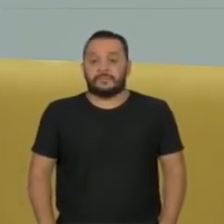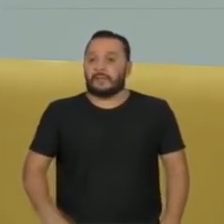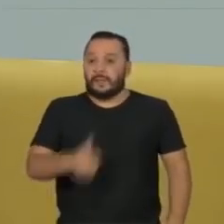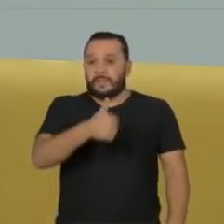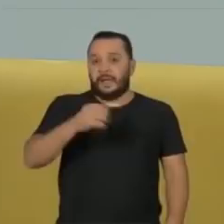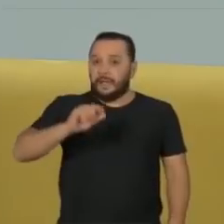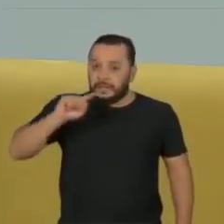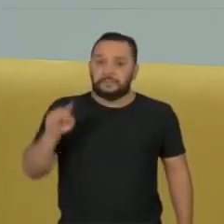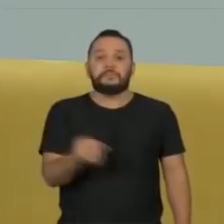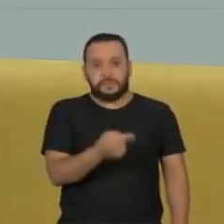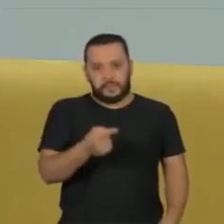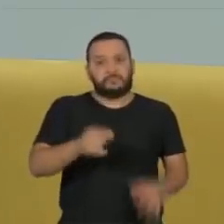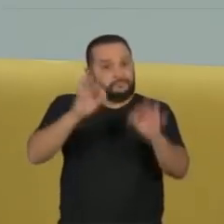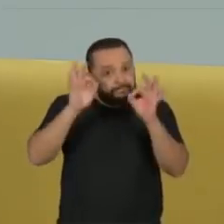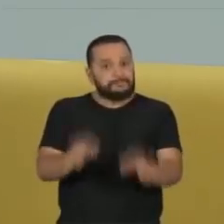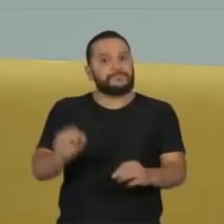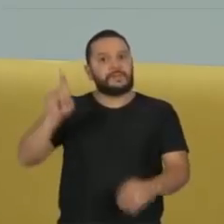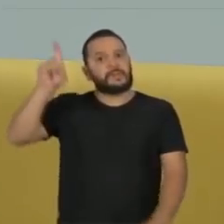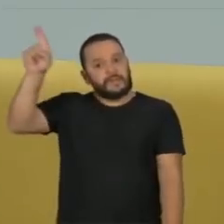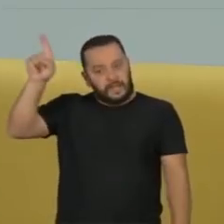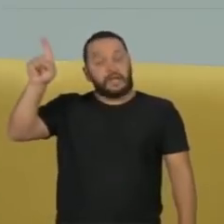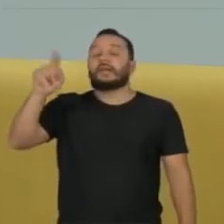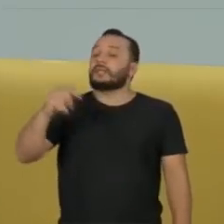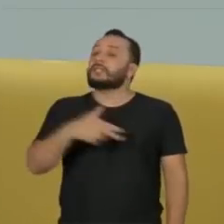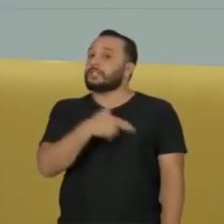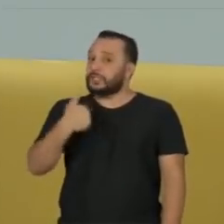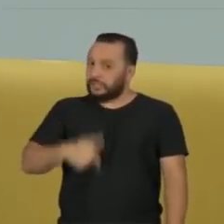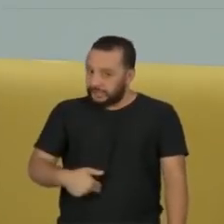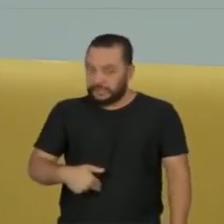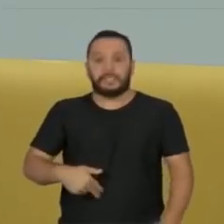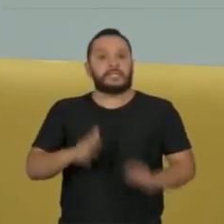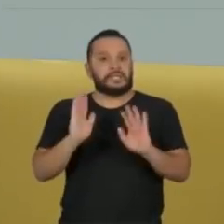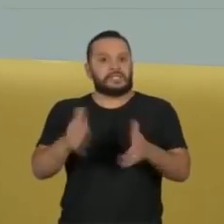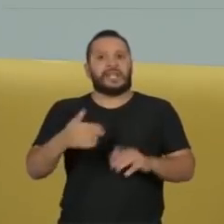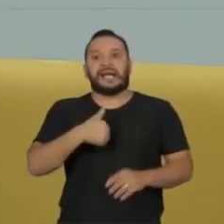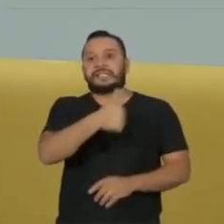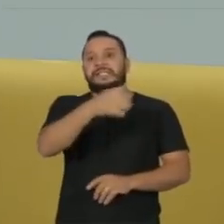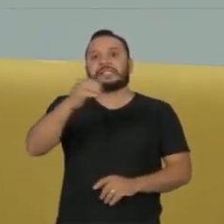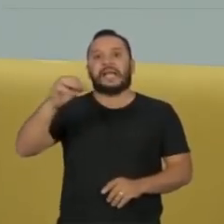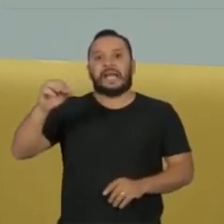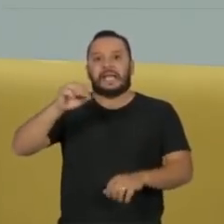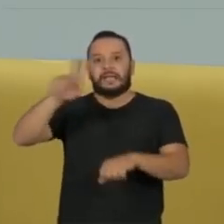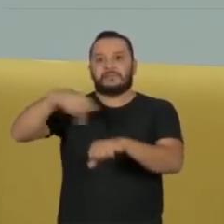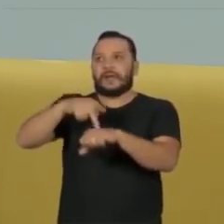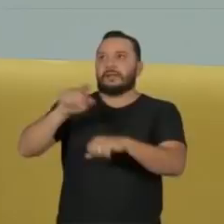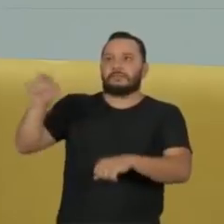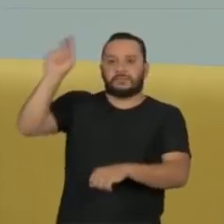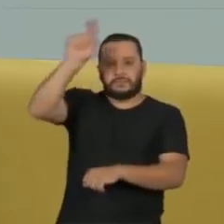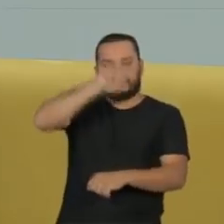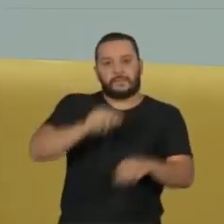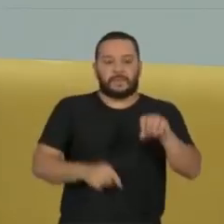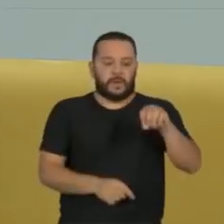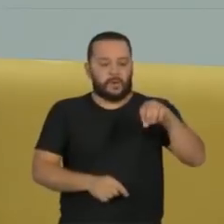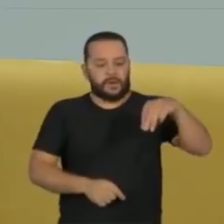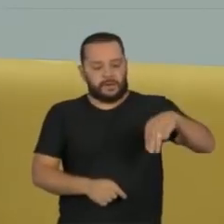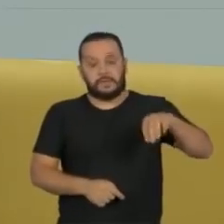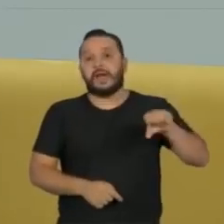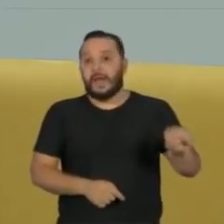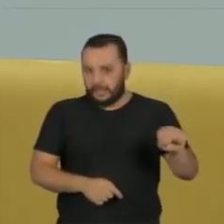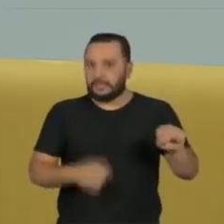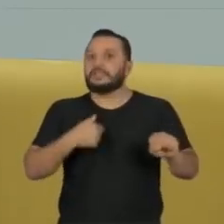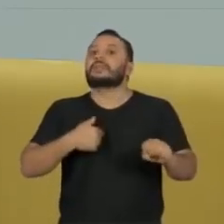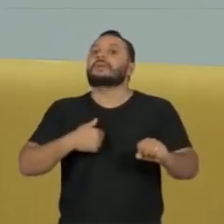mil casos confirmados na China e uma centena em outros países, a Organização Mundial de Saúde declara